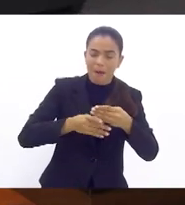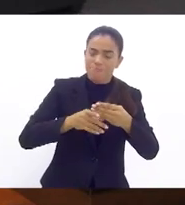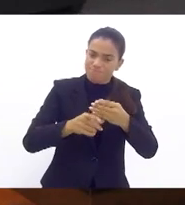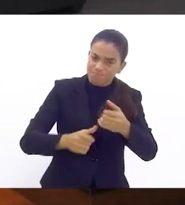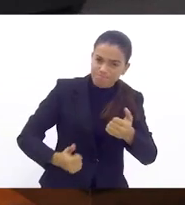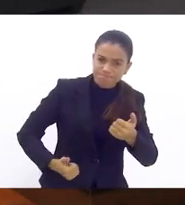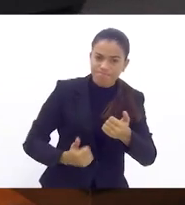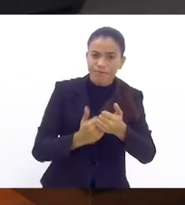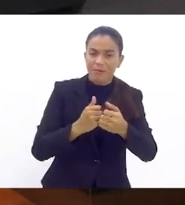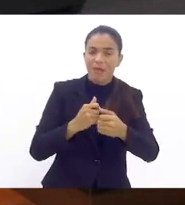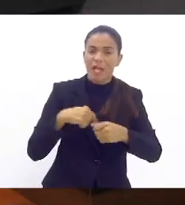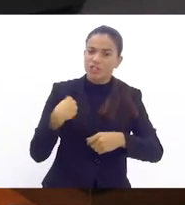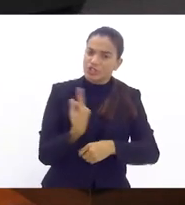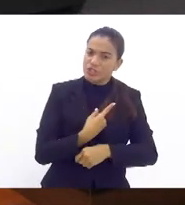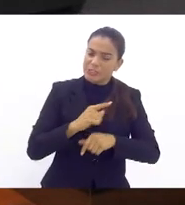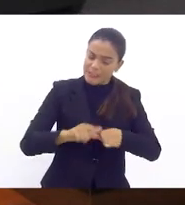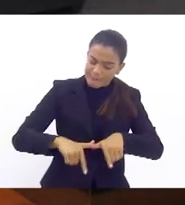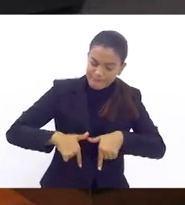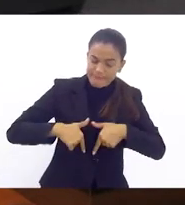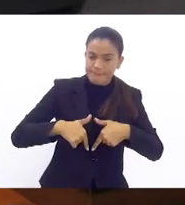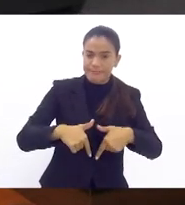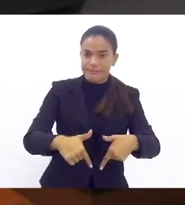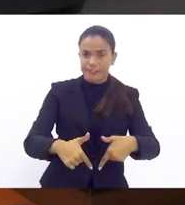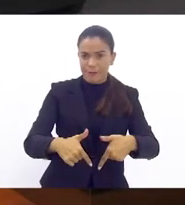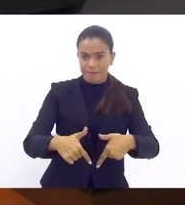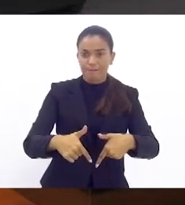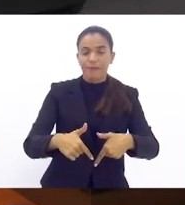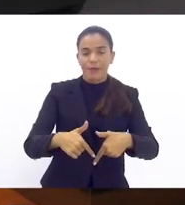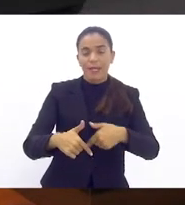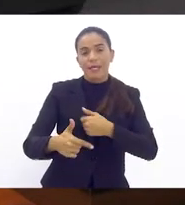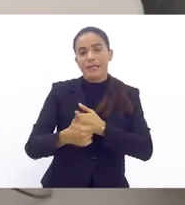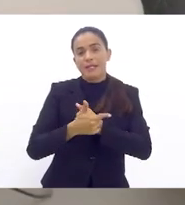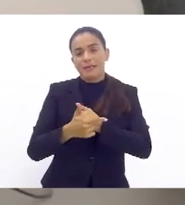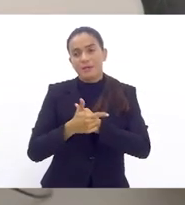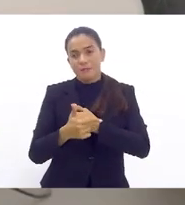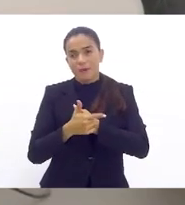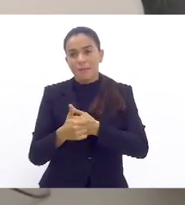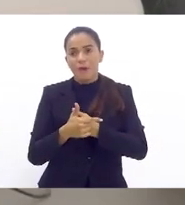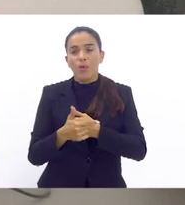nós possamos desempenhar esse papel